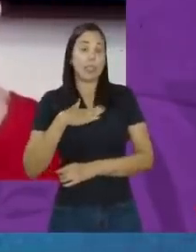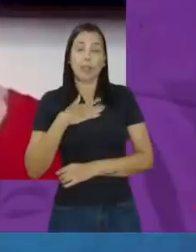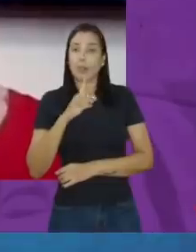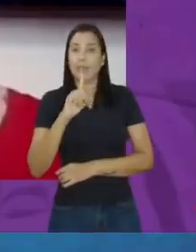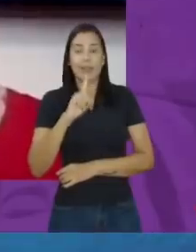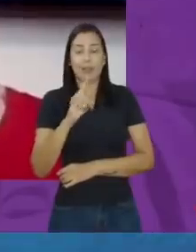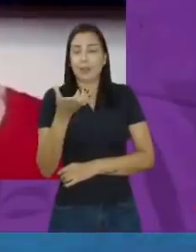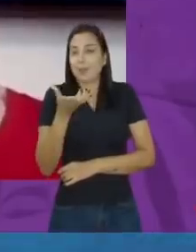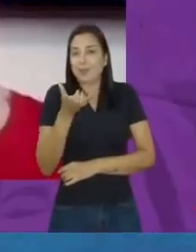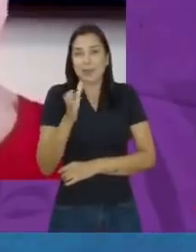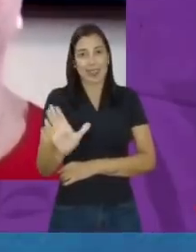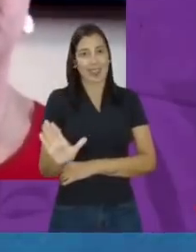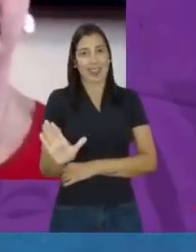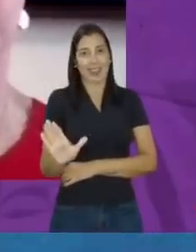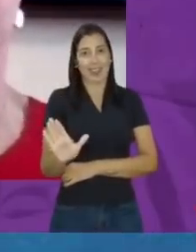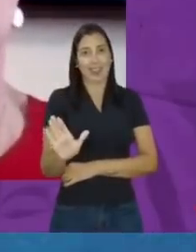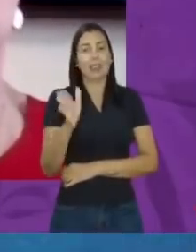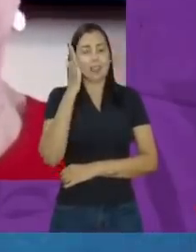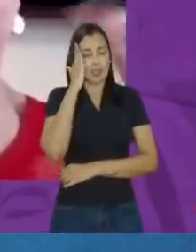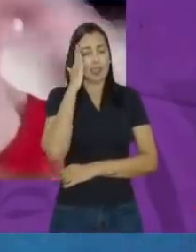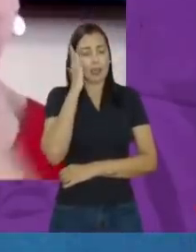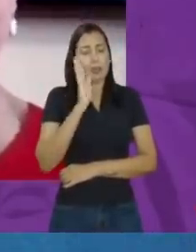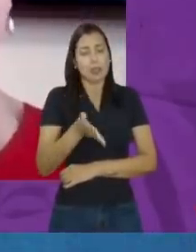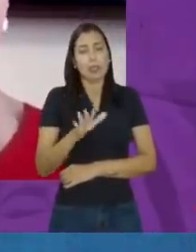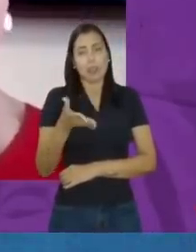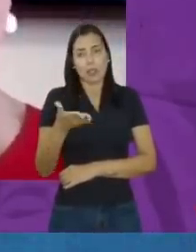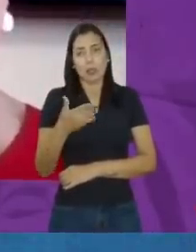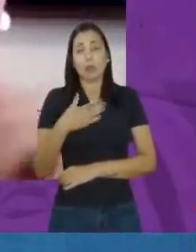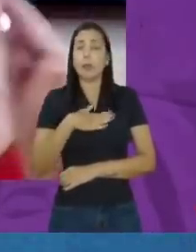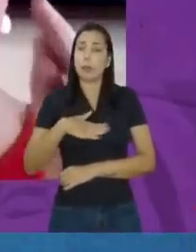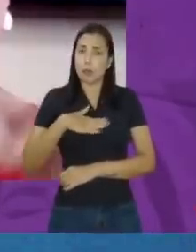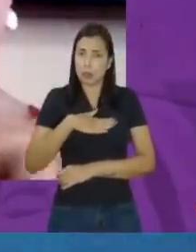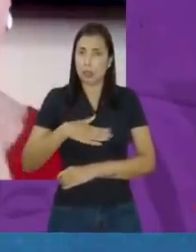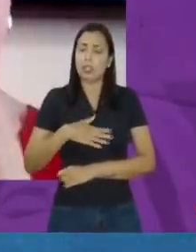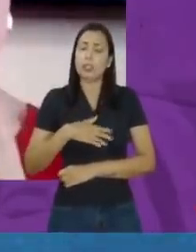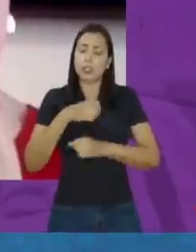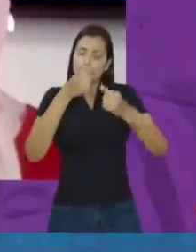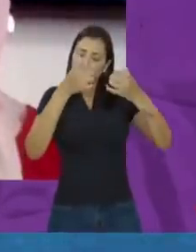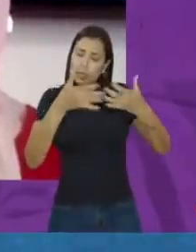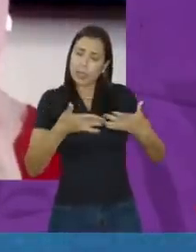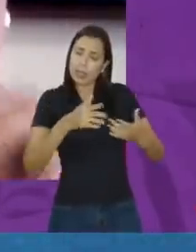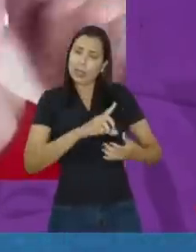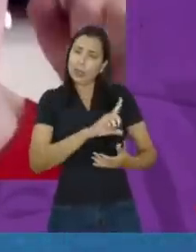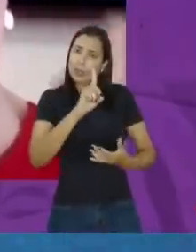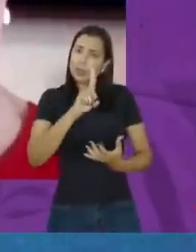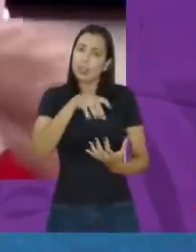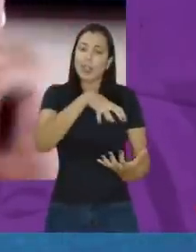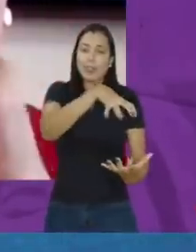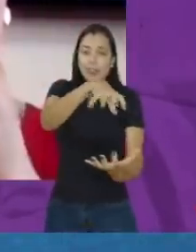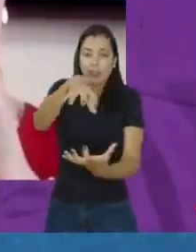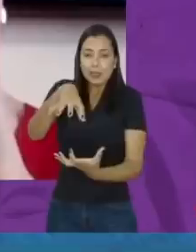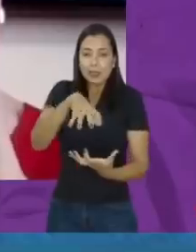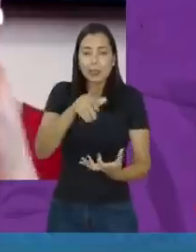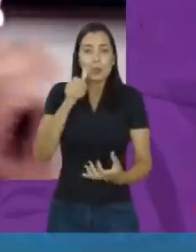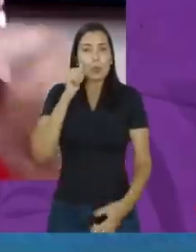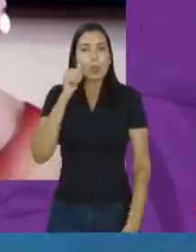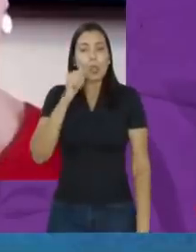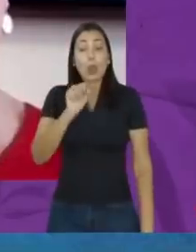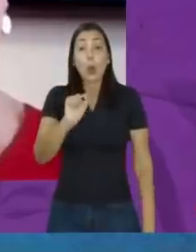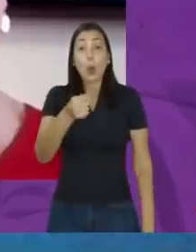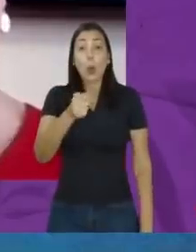me defendia, né? Nós sabemos disso. Então, eu queria caracterizar isso no Dia Internacional da Mulher, 8 de